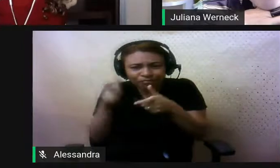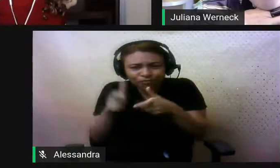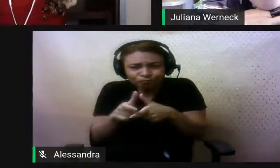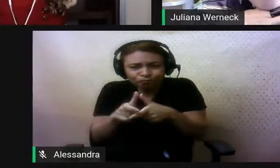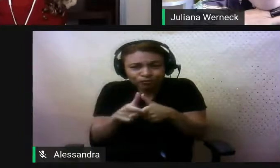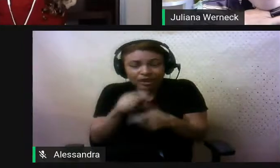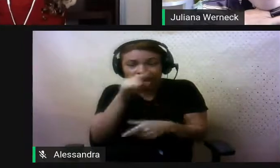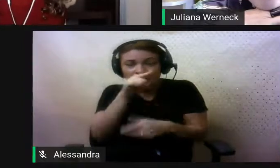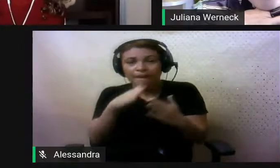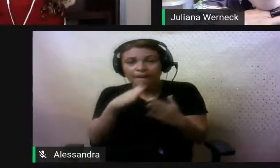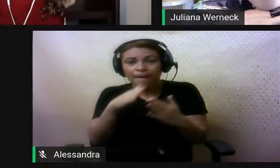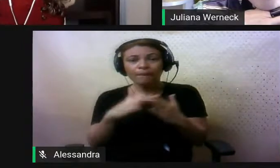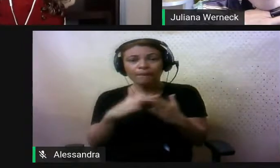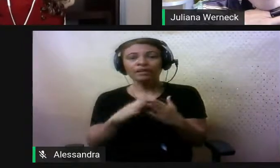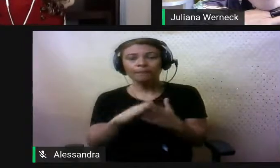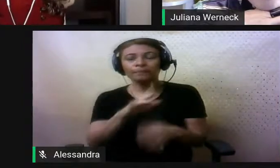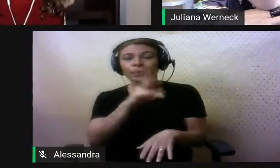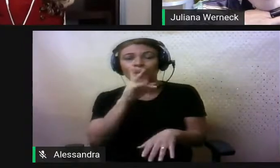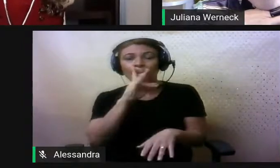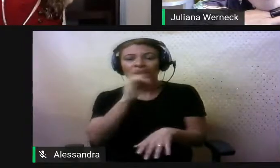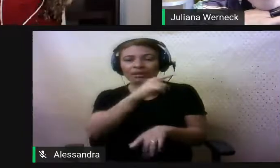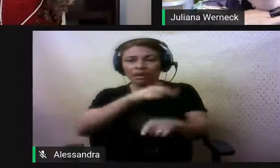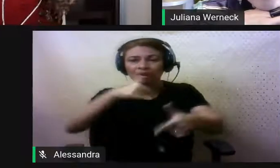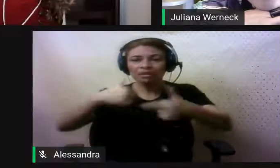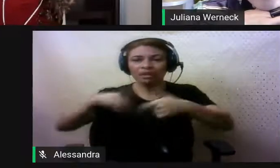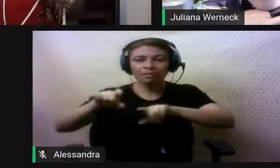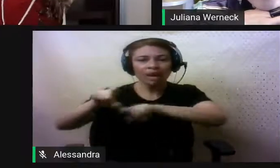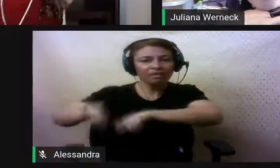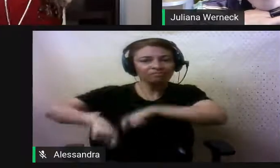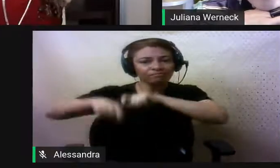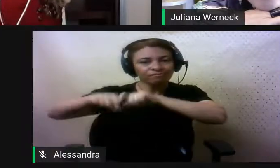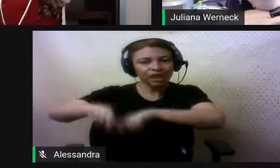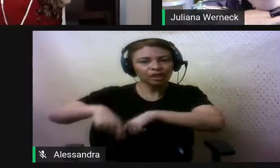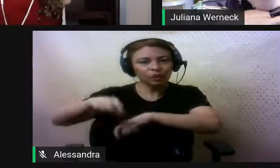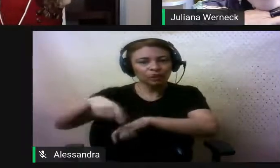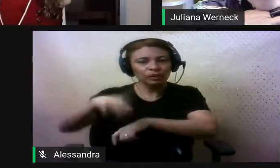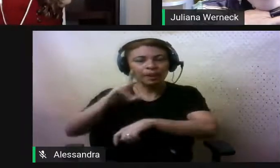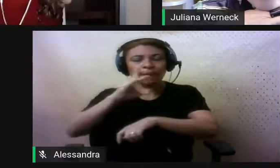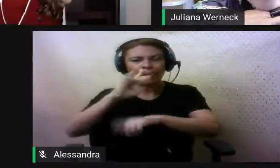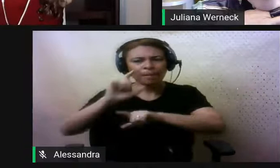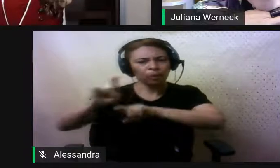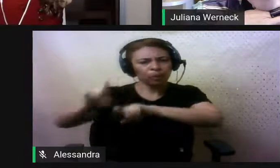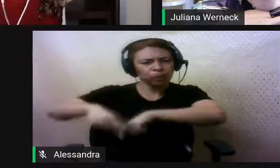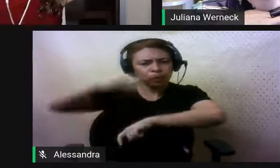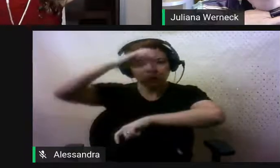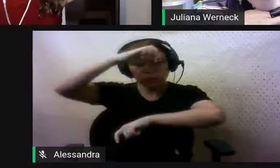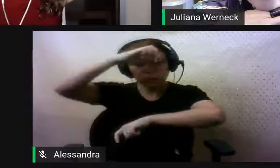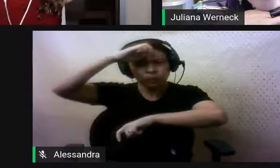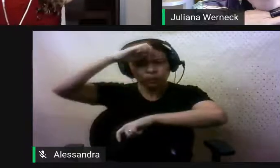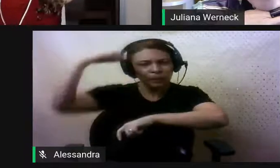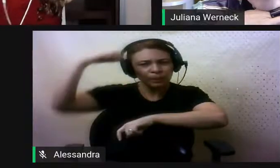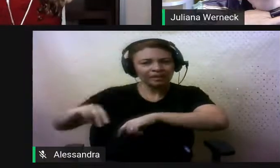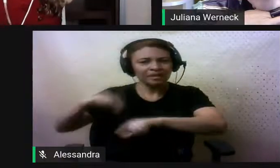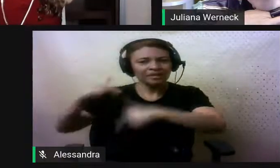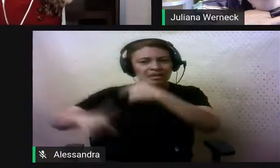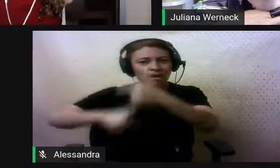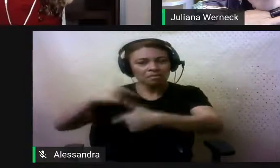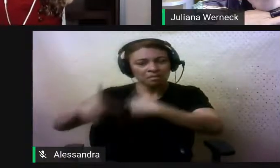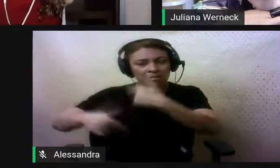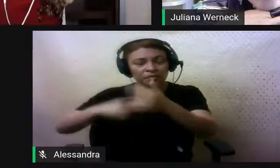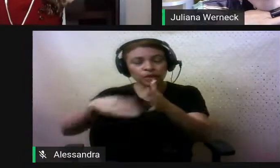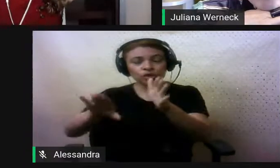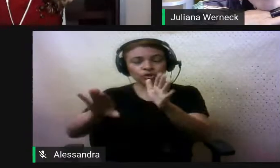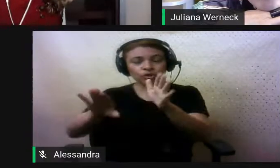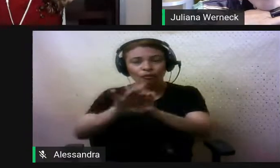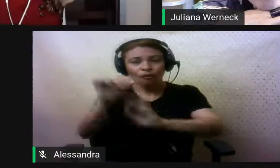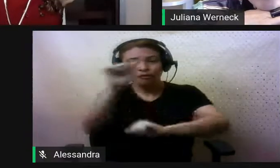morava lá, meu pai era agricultor. Um dia ele chegou do trabalho da roça e ele foi lavar o trator que ele estava